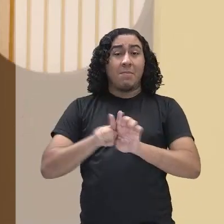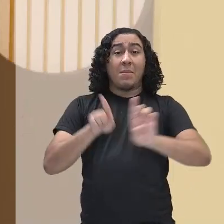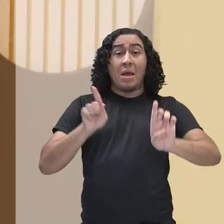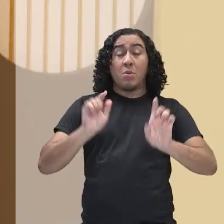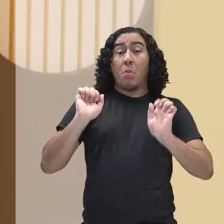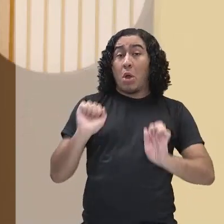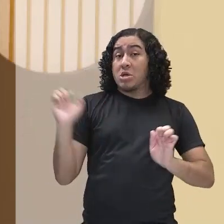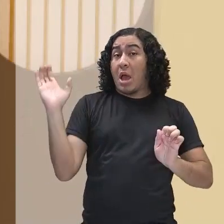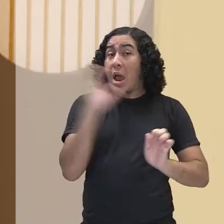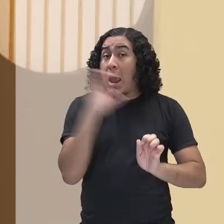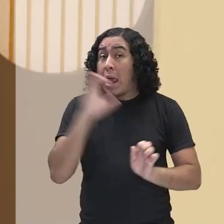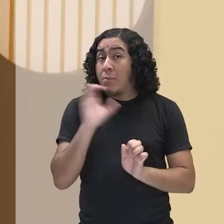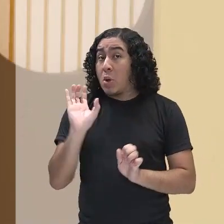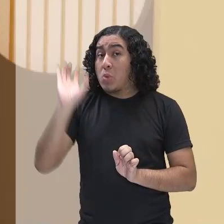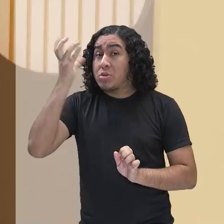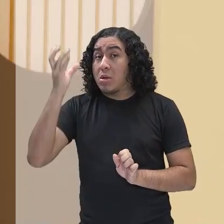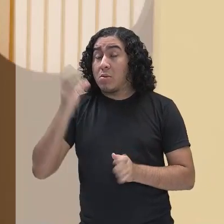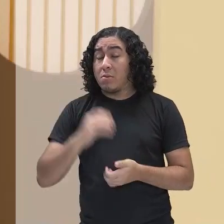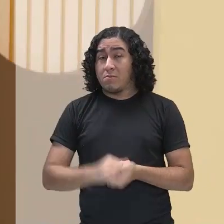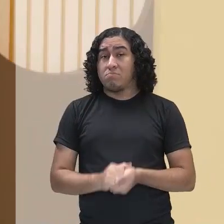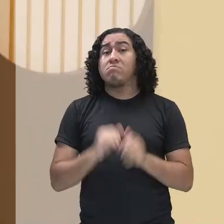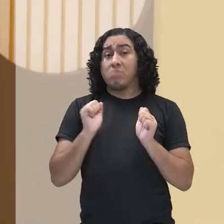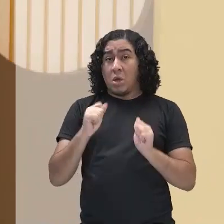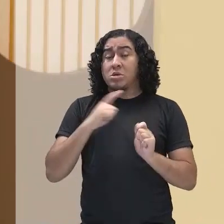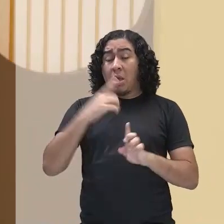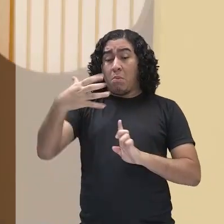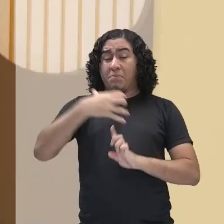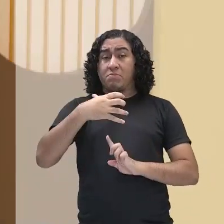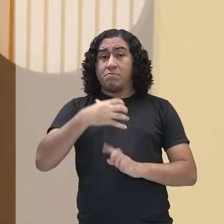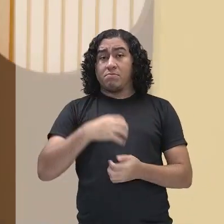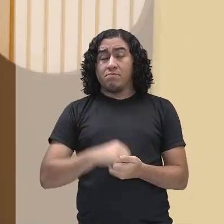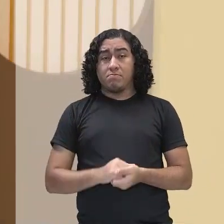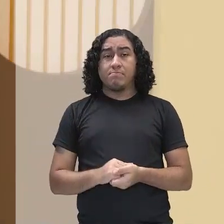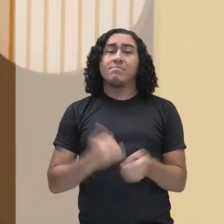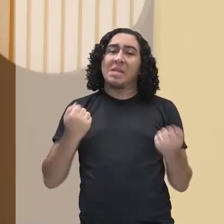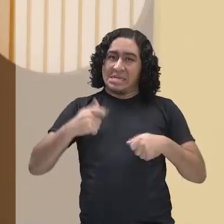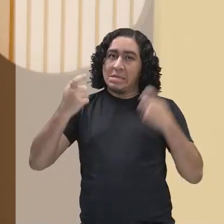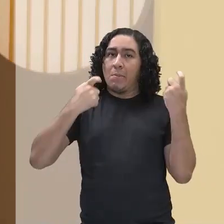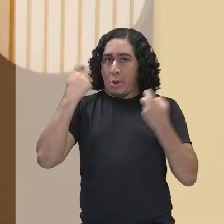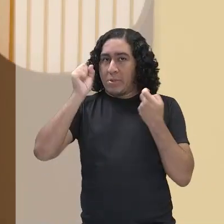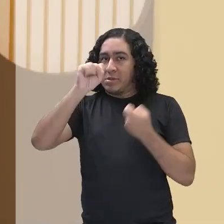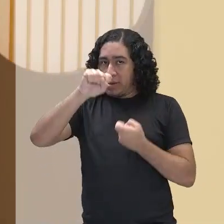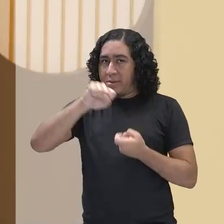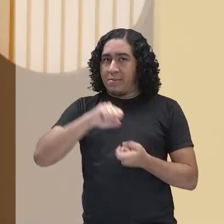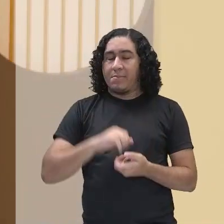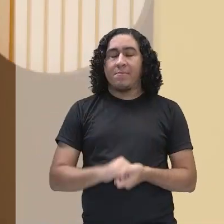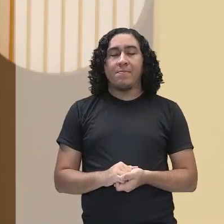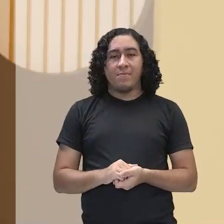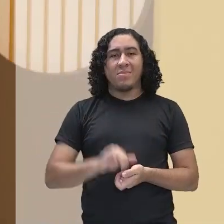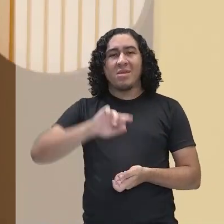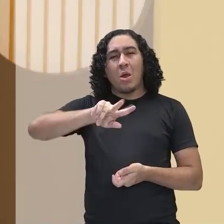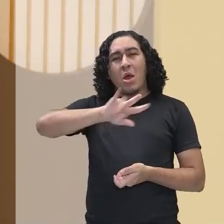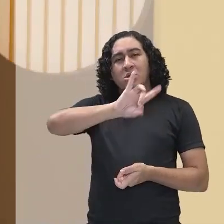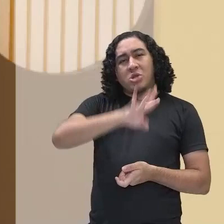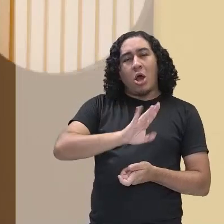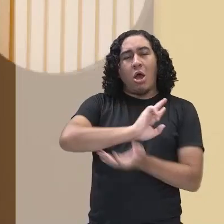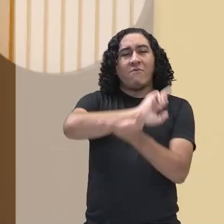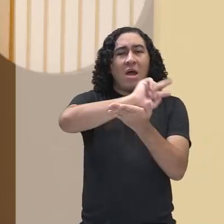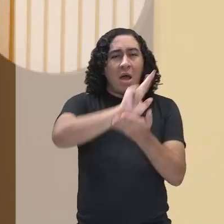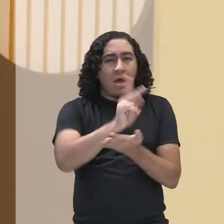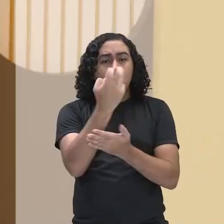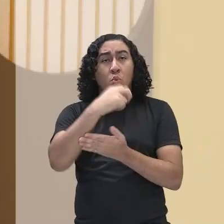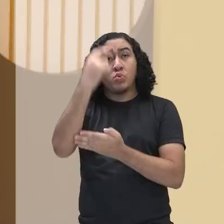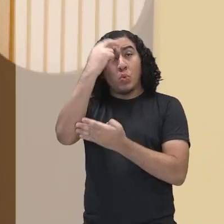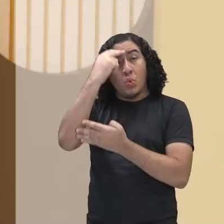logo e isso pode afetar a nós também. Então nós precisamos nos preocupar não só com a interculturalidade, com o desenvolvimento de